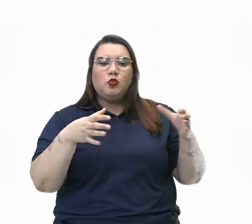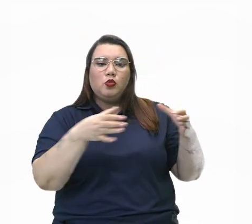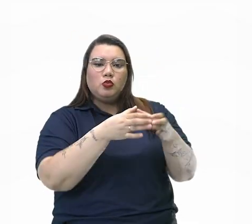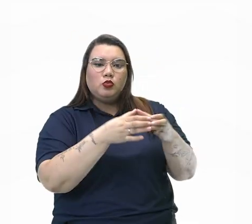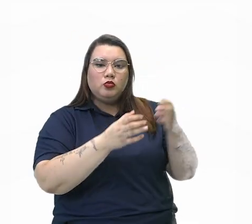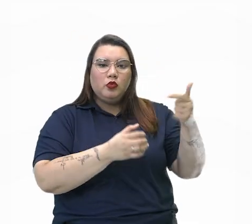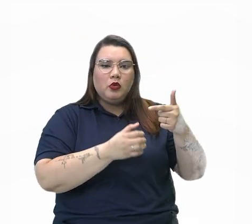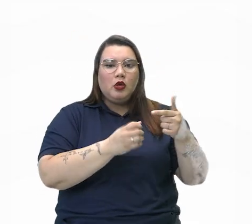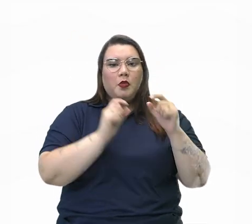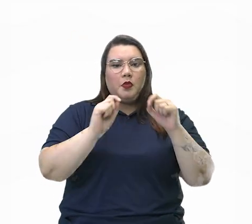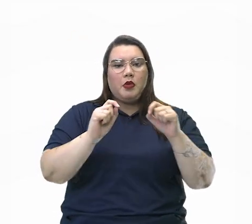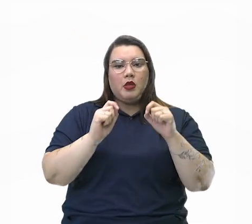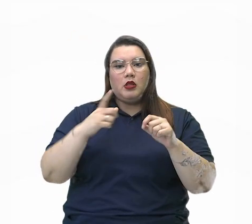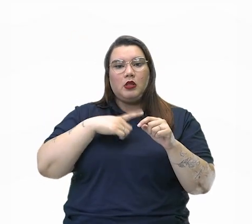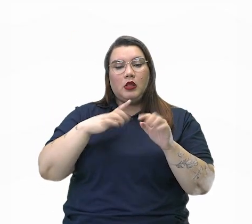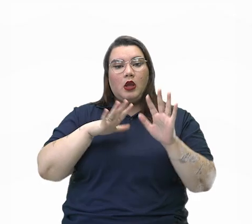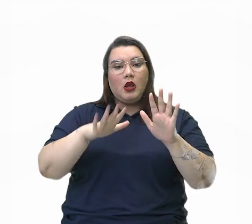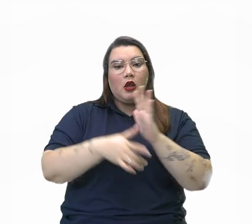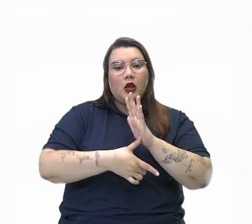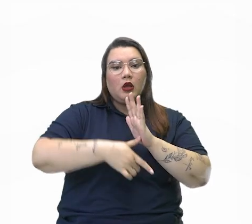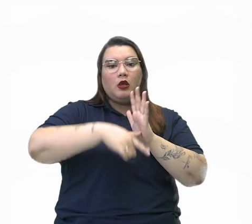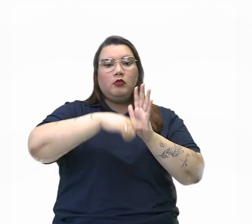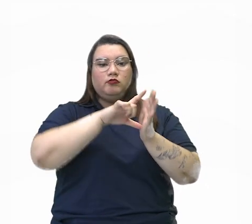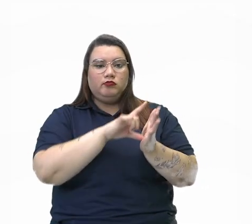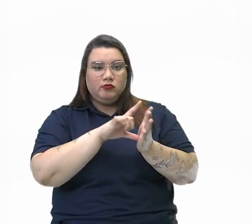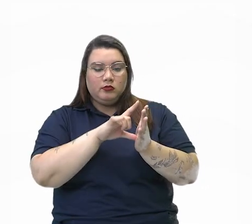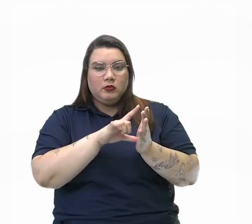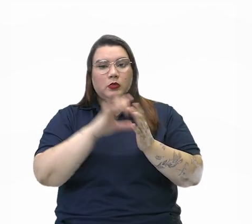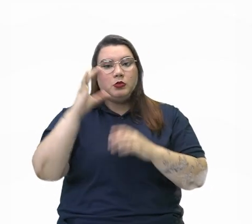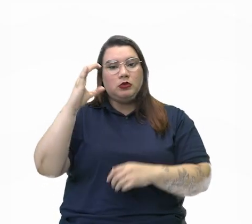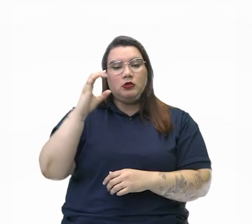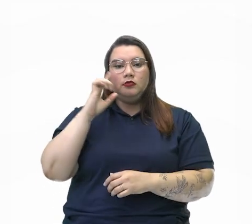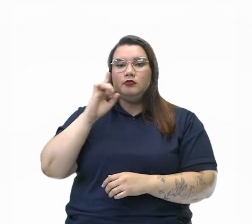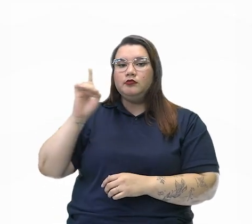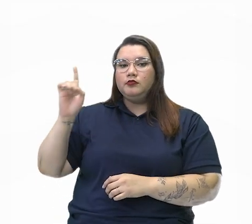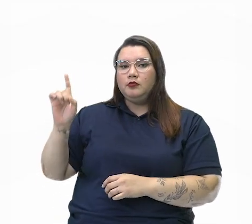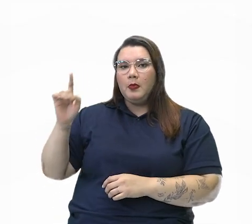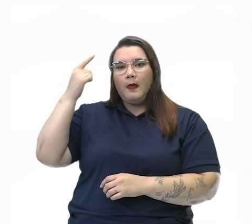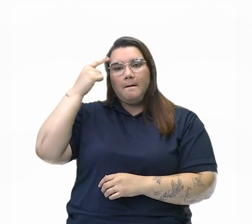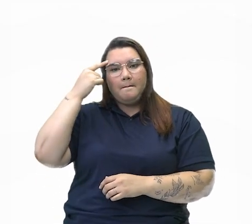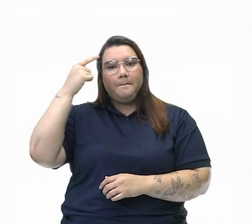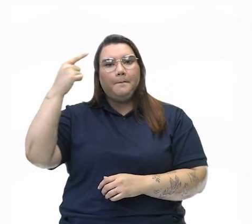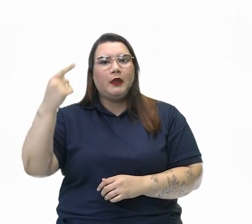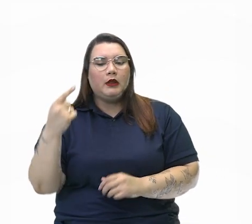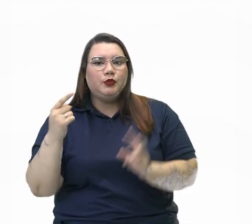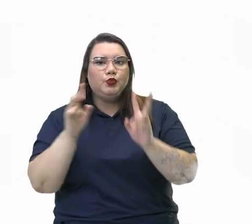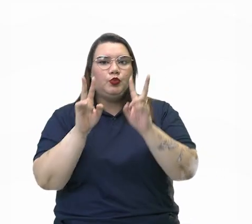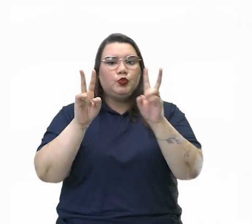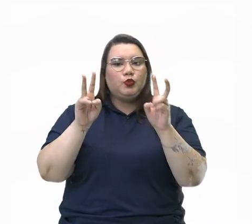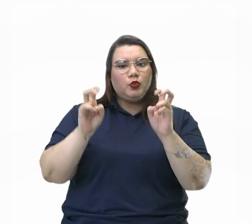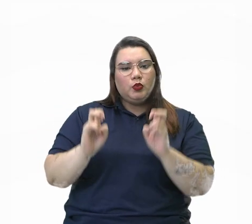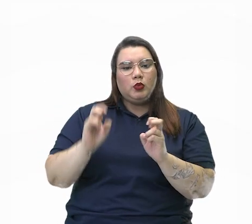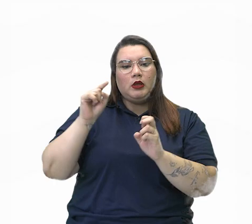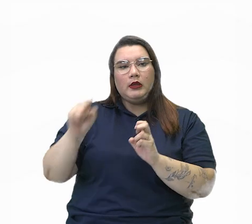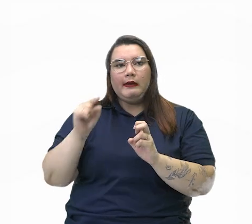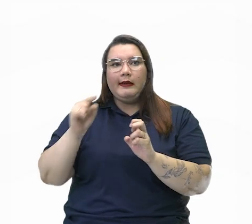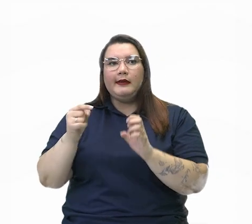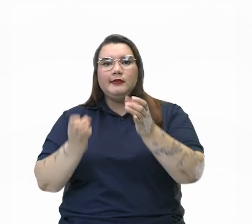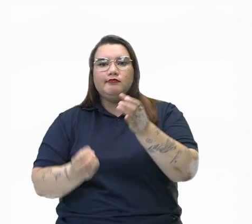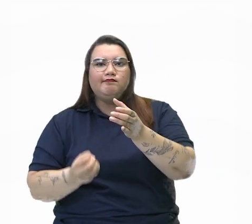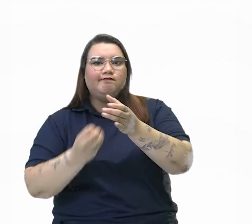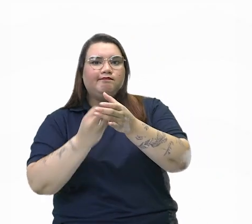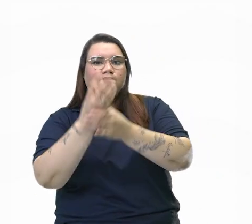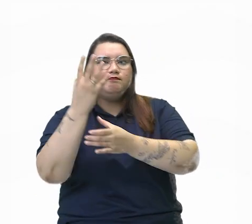pequenas. E antes disso, estes cientistas que pensavam aí sobre